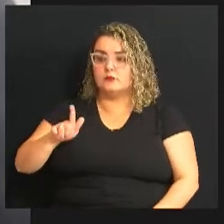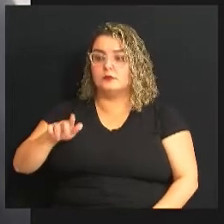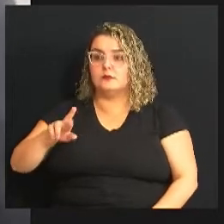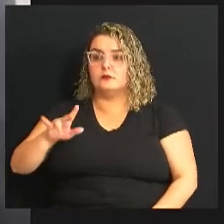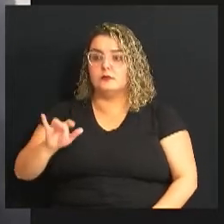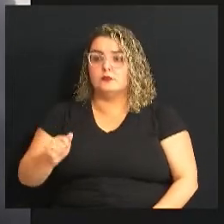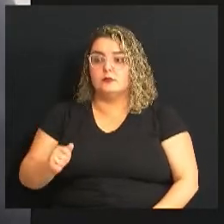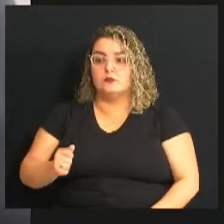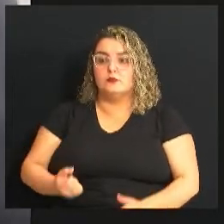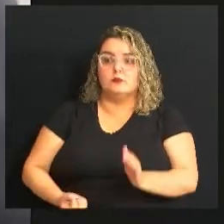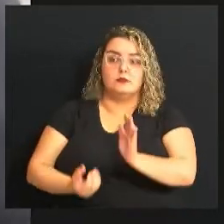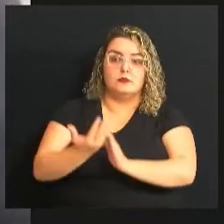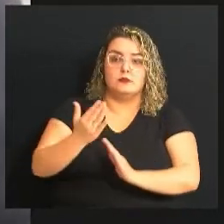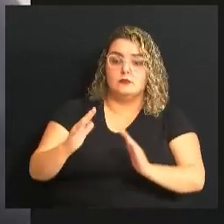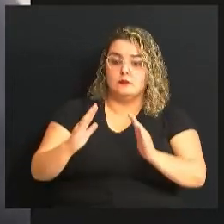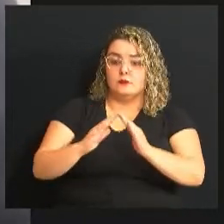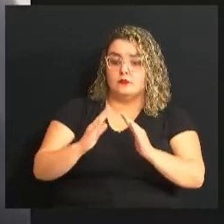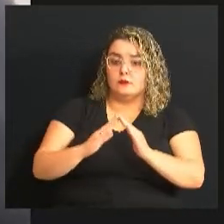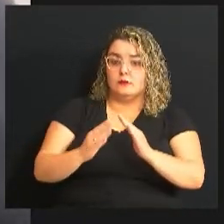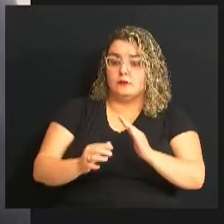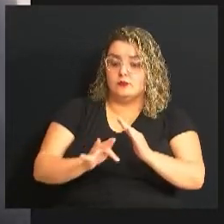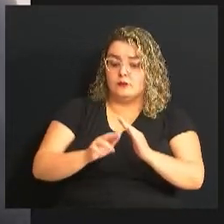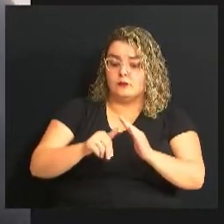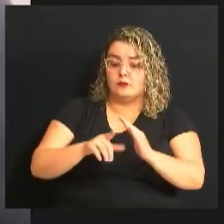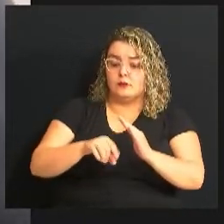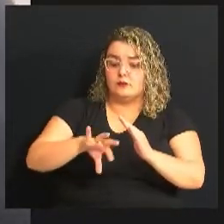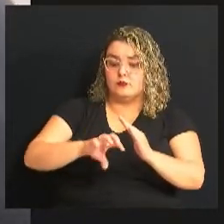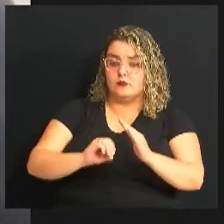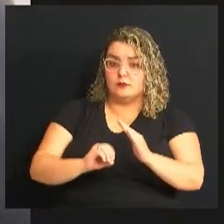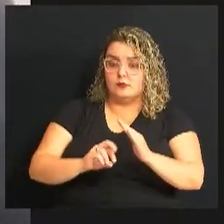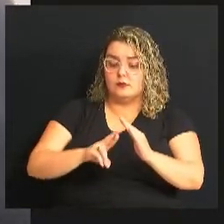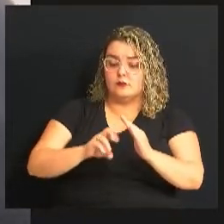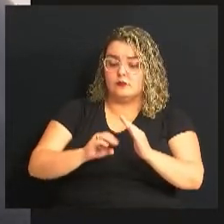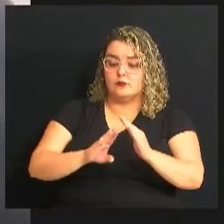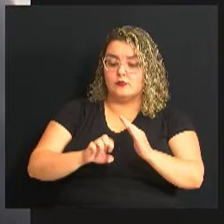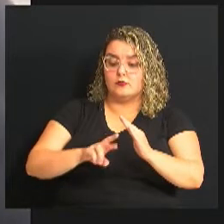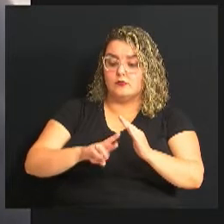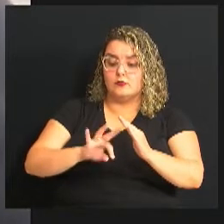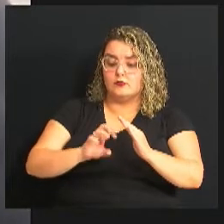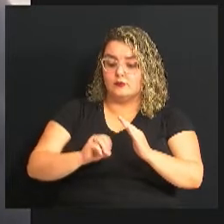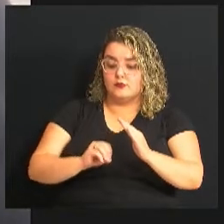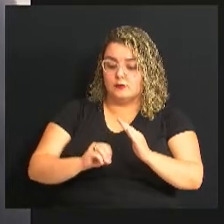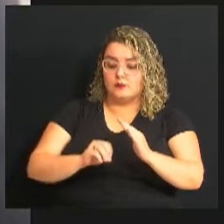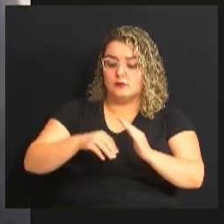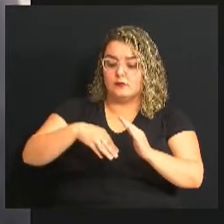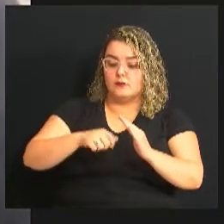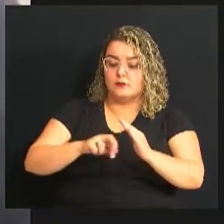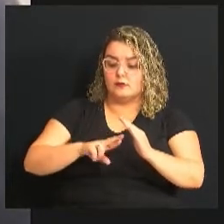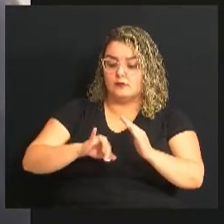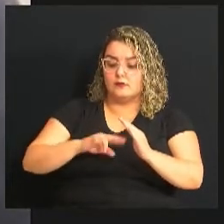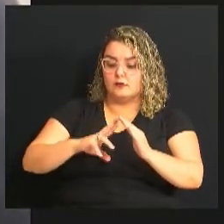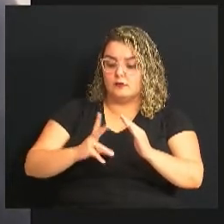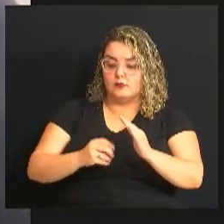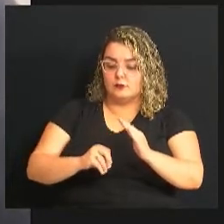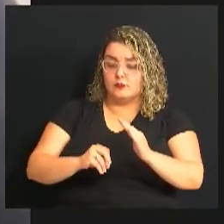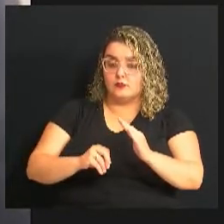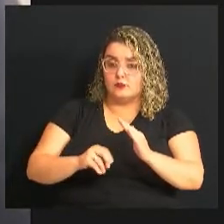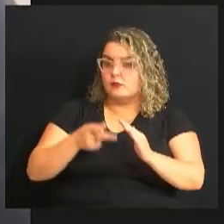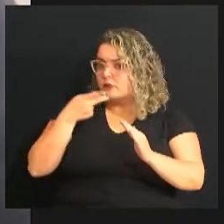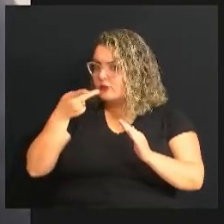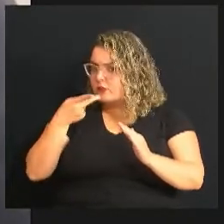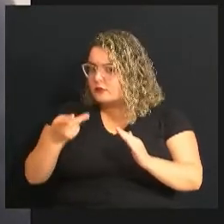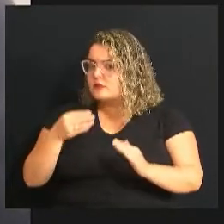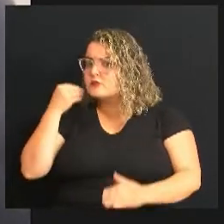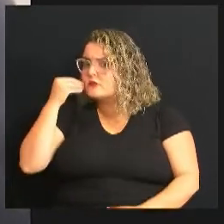Fundação Roberto Marinho, que tem uma presença da iniciativa privada na educação, contando essas experiências. Como